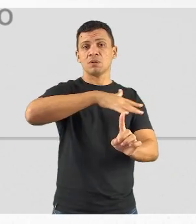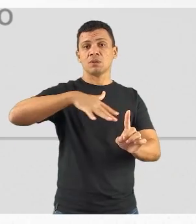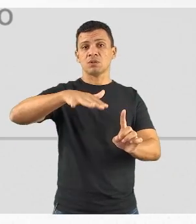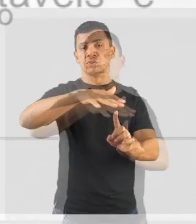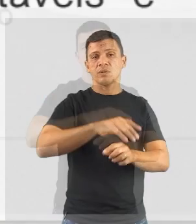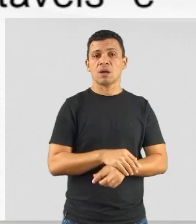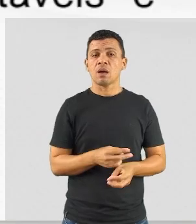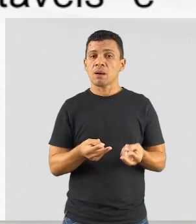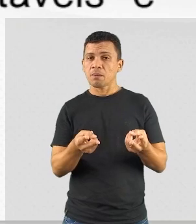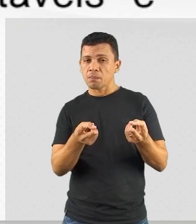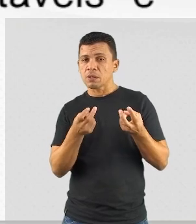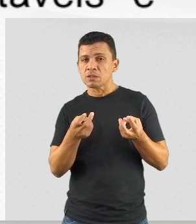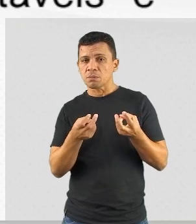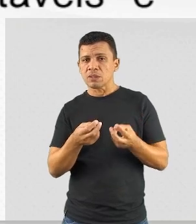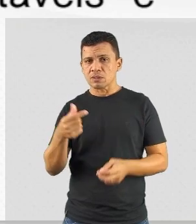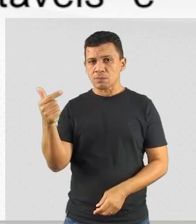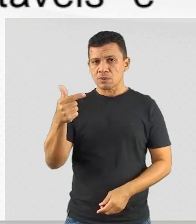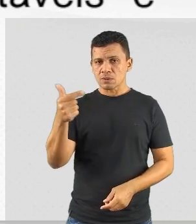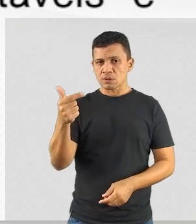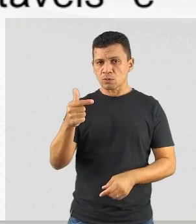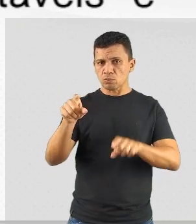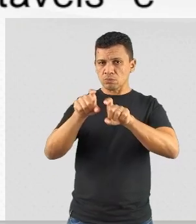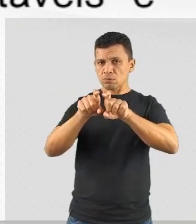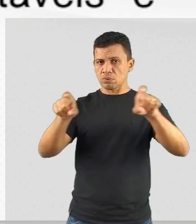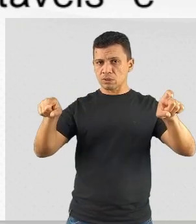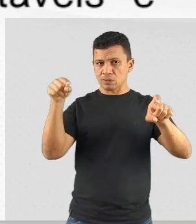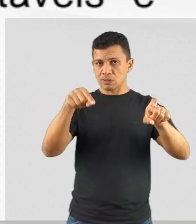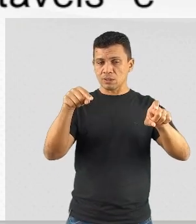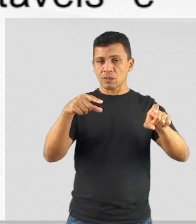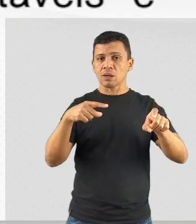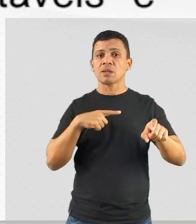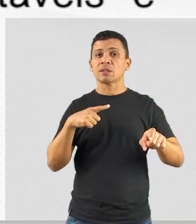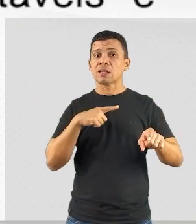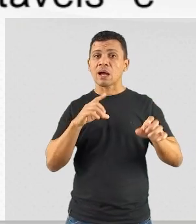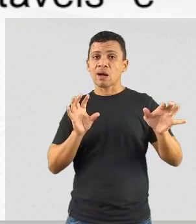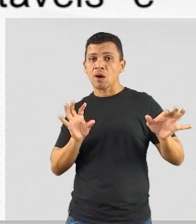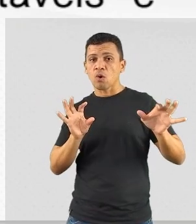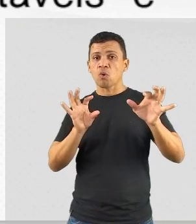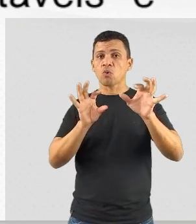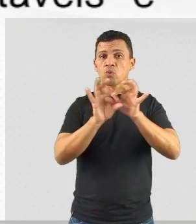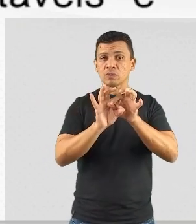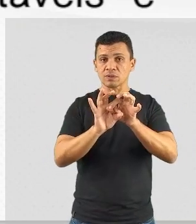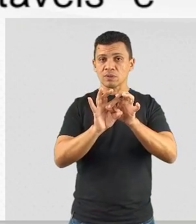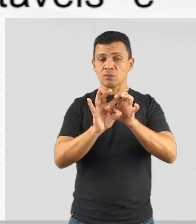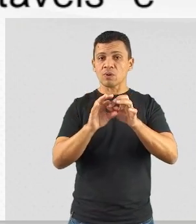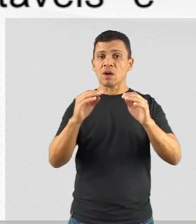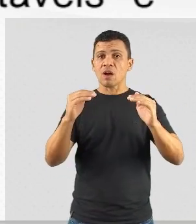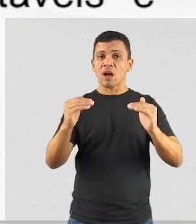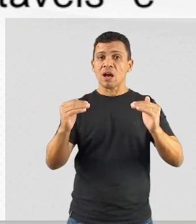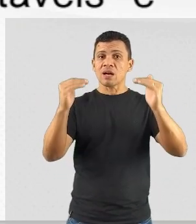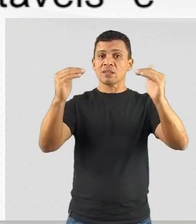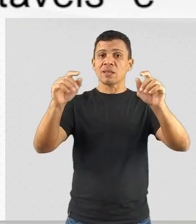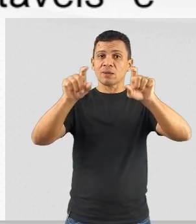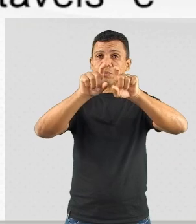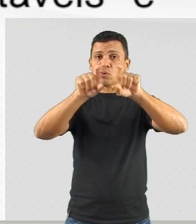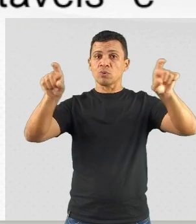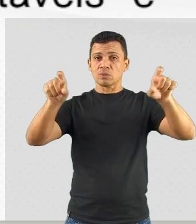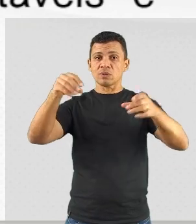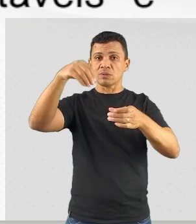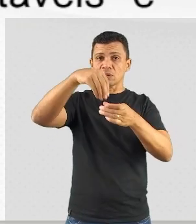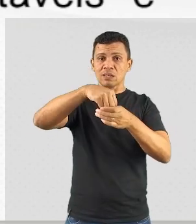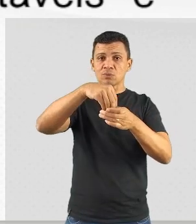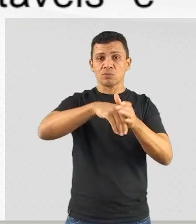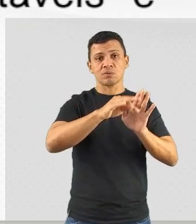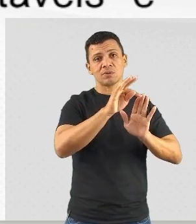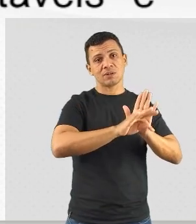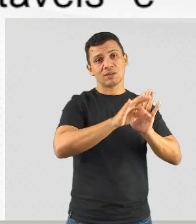segunda informação aqui nesse período, ela está em consonância com uma outra informação que foi falada dentro do texto,